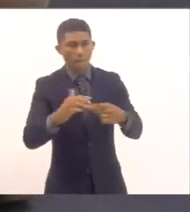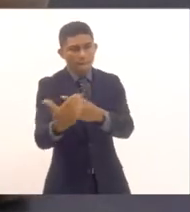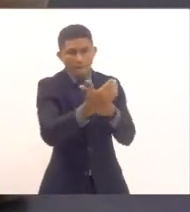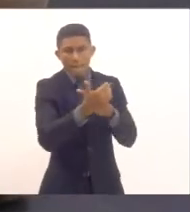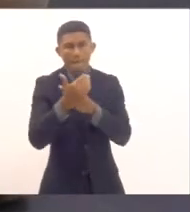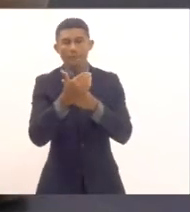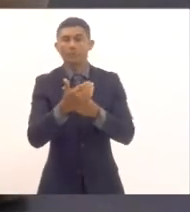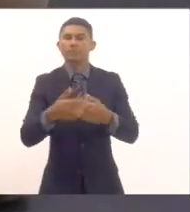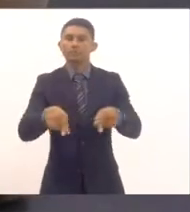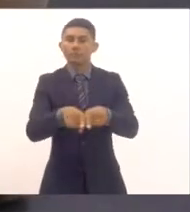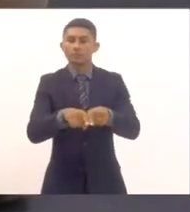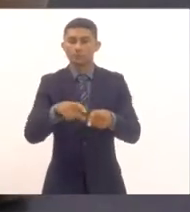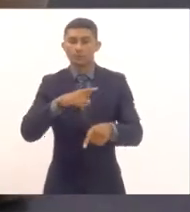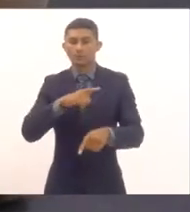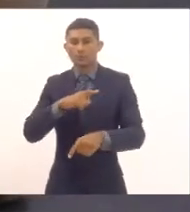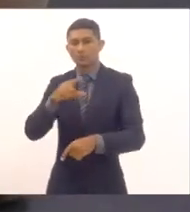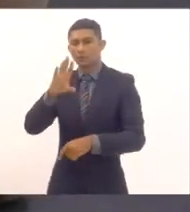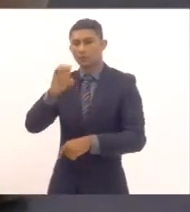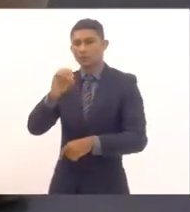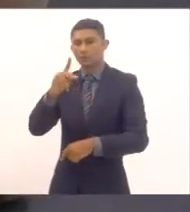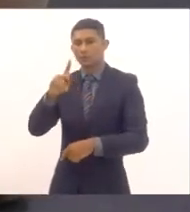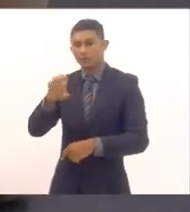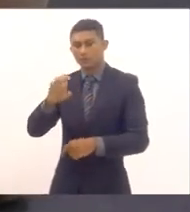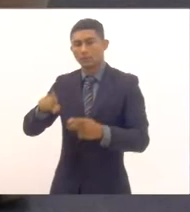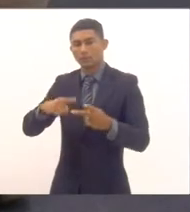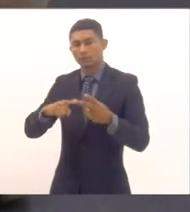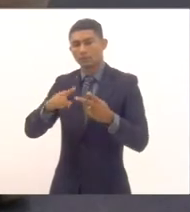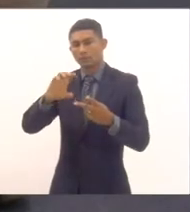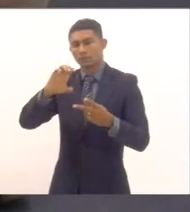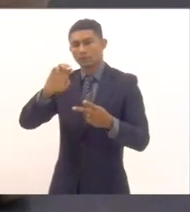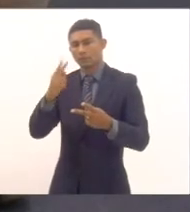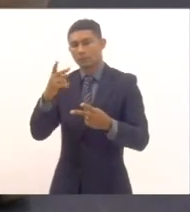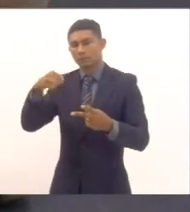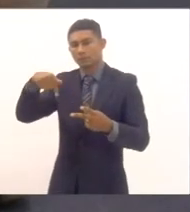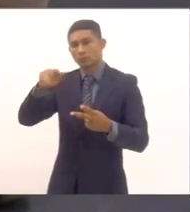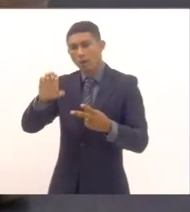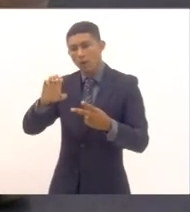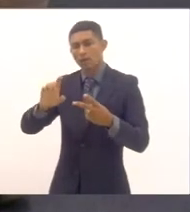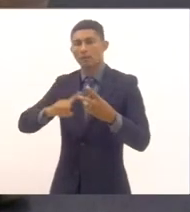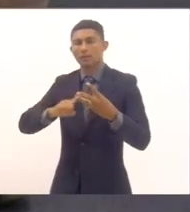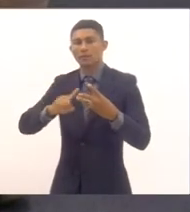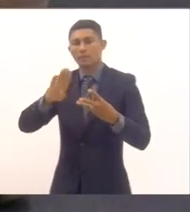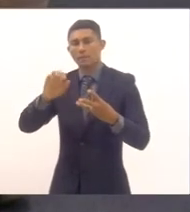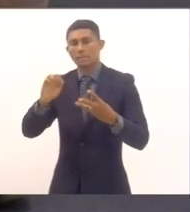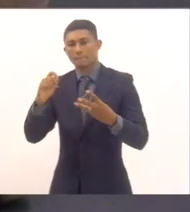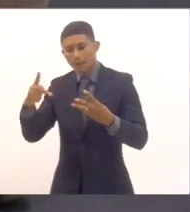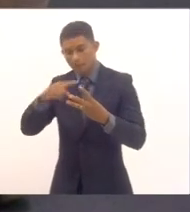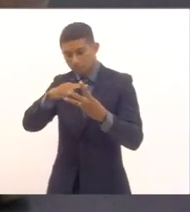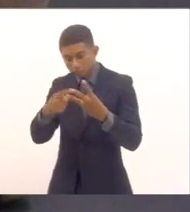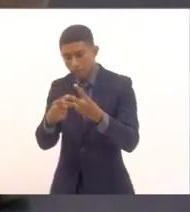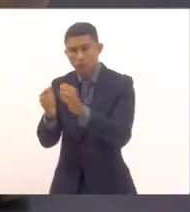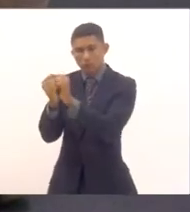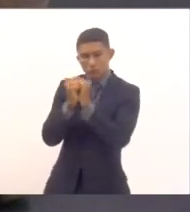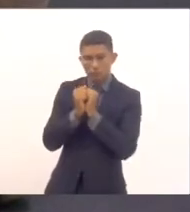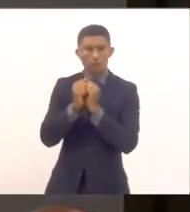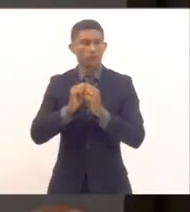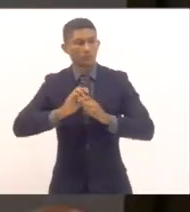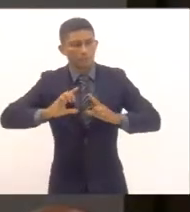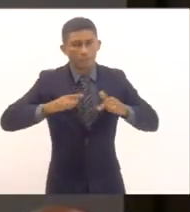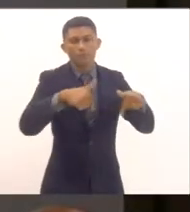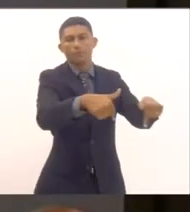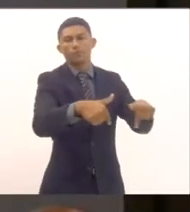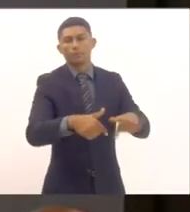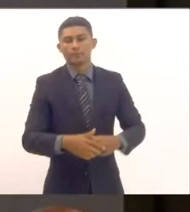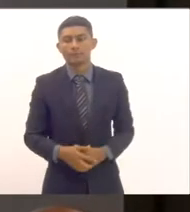força a força Corre que ocorre o choque o baque para nos apoiar as operações e aqui essa tabela